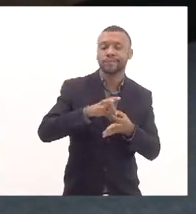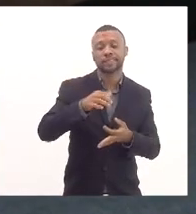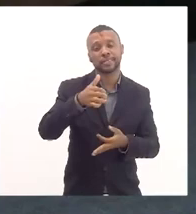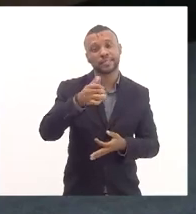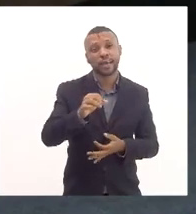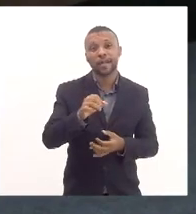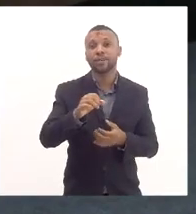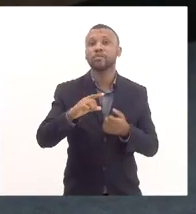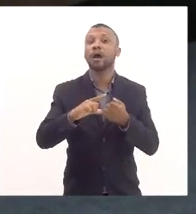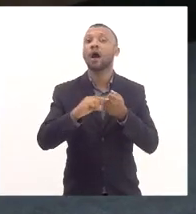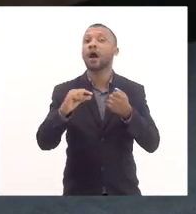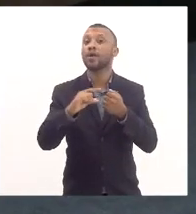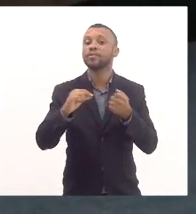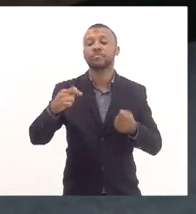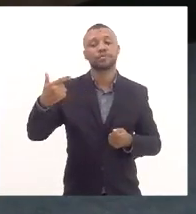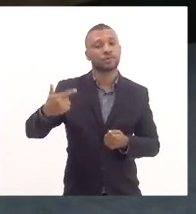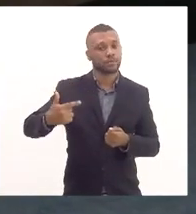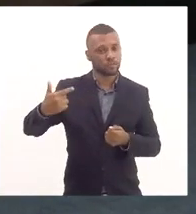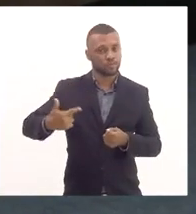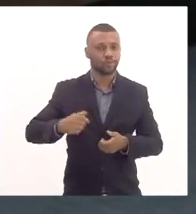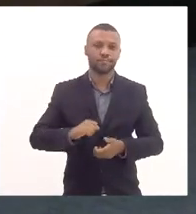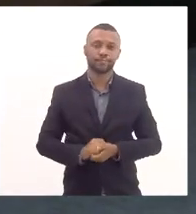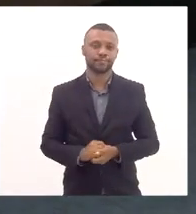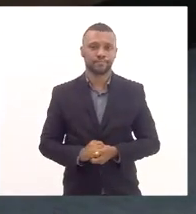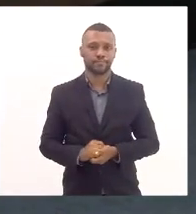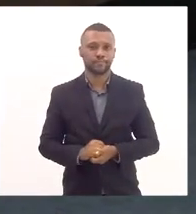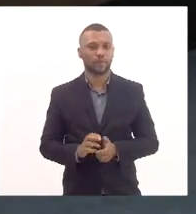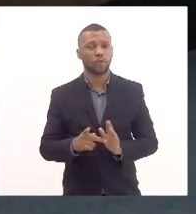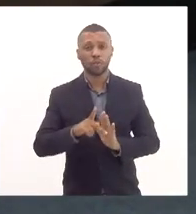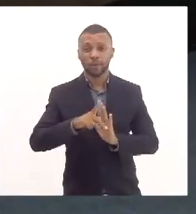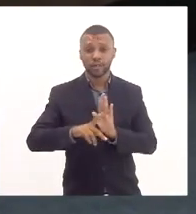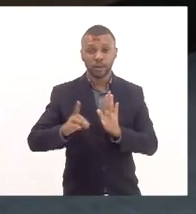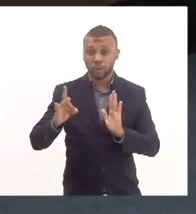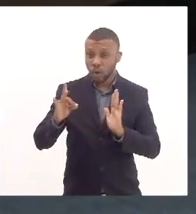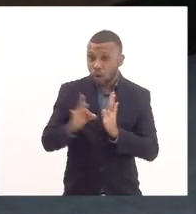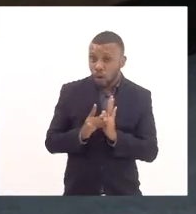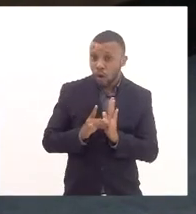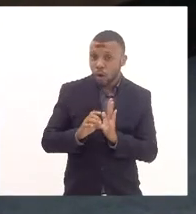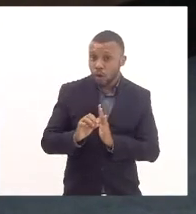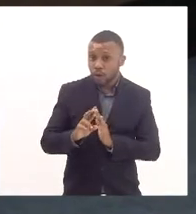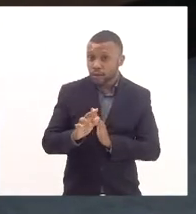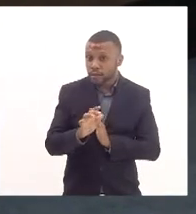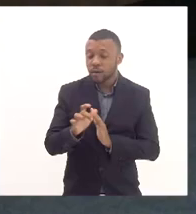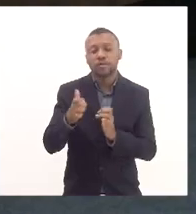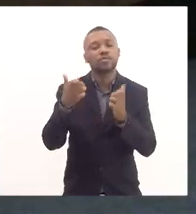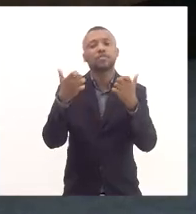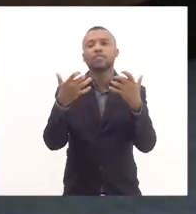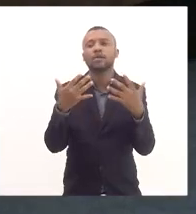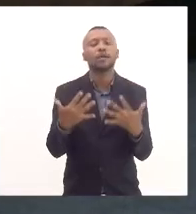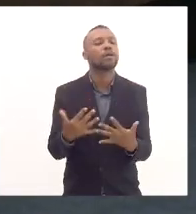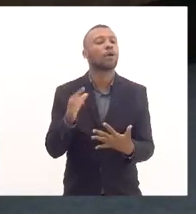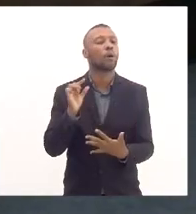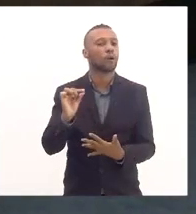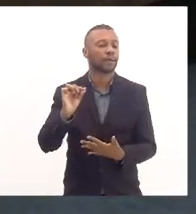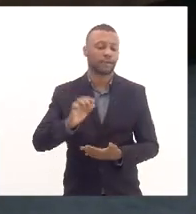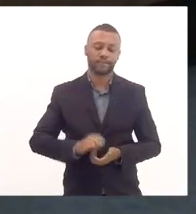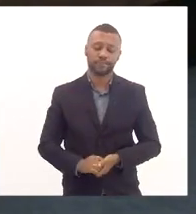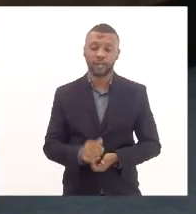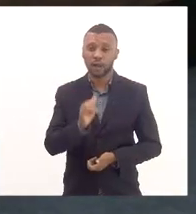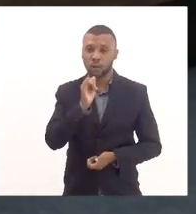artigo 2º o projeto projeto original de dizia assim deverá